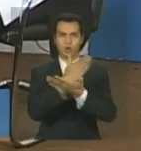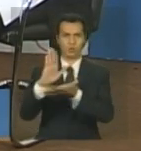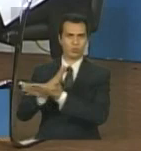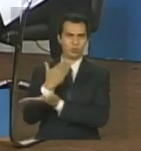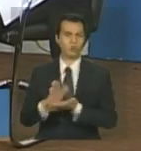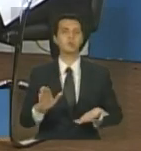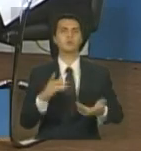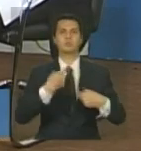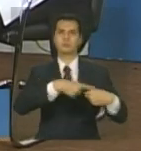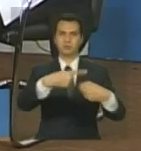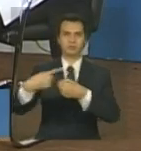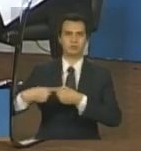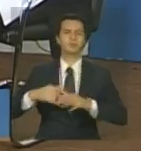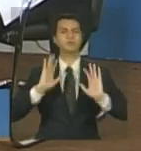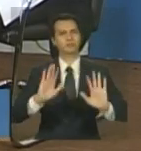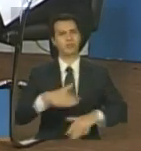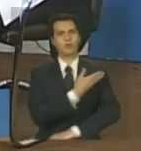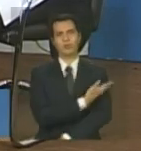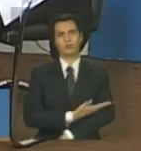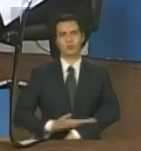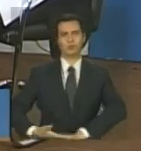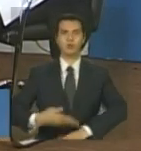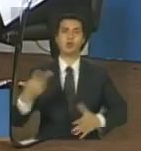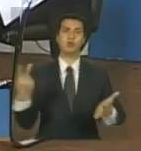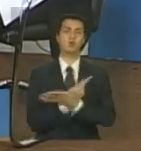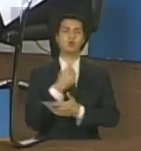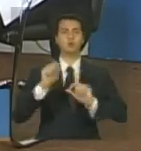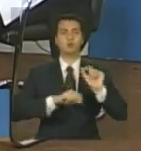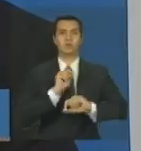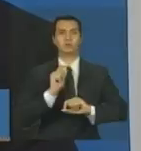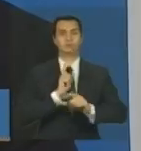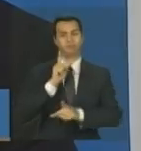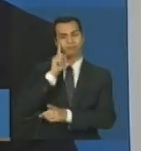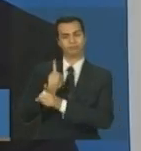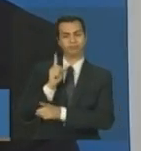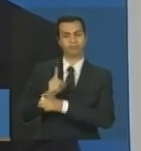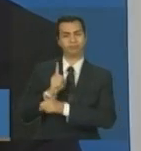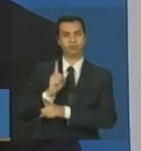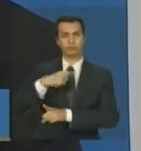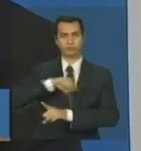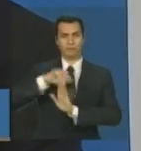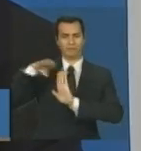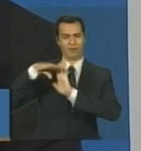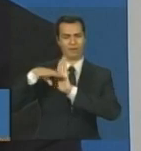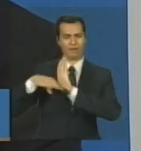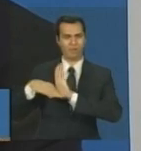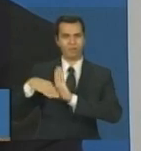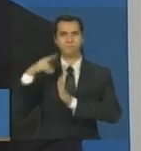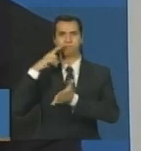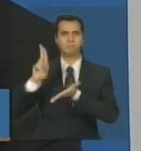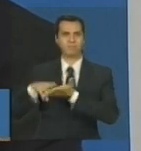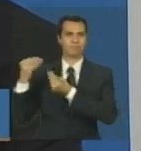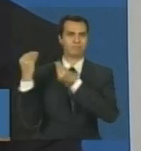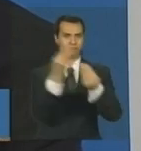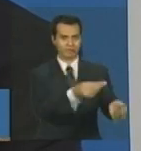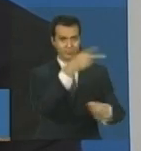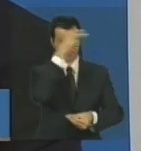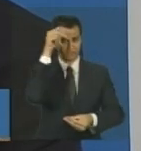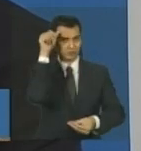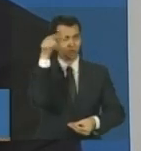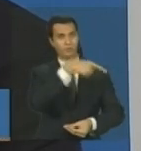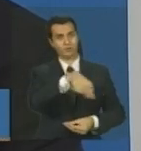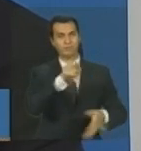diversas listas nossas com esses casos. A fiscalização, ela vem para cobrir aqueles demais casos em